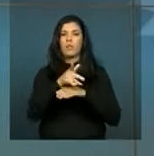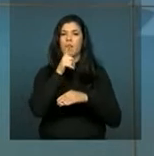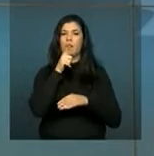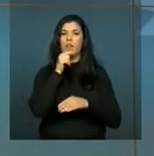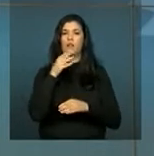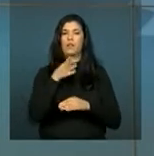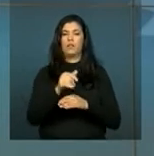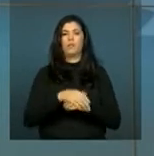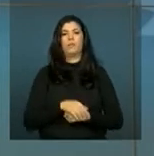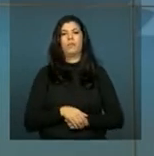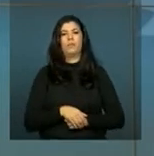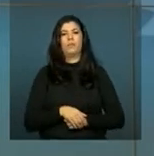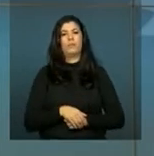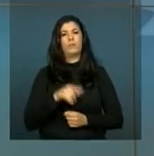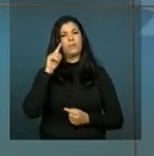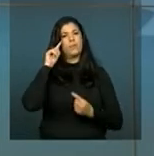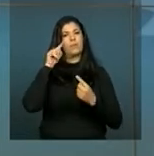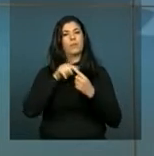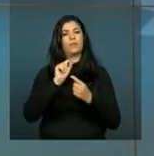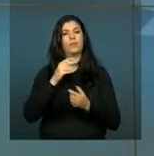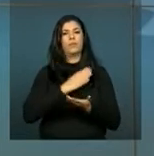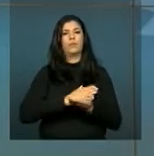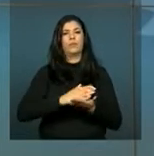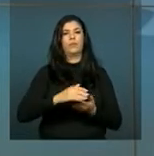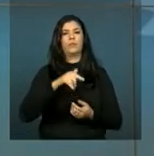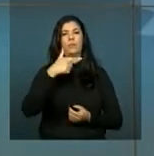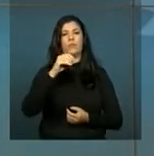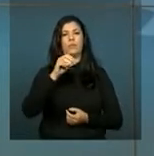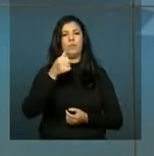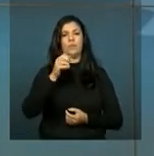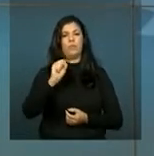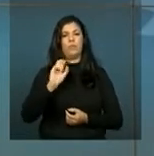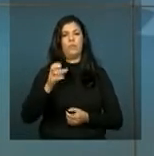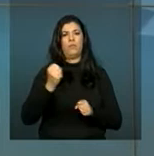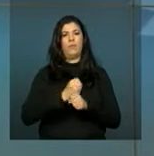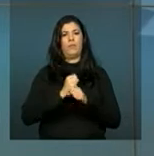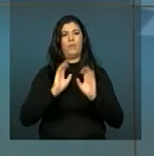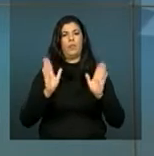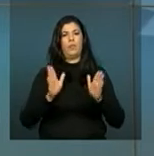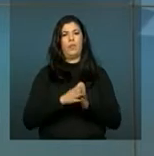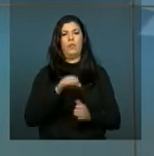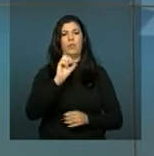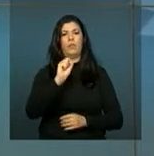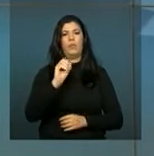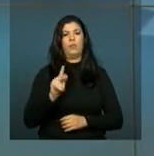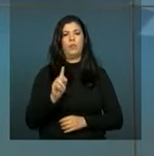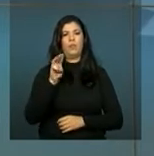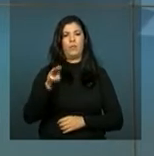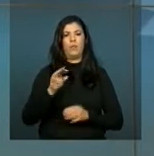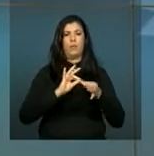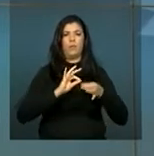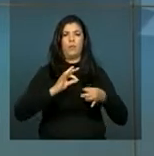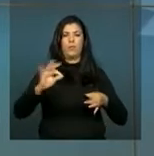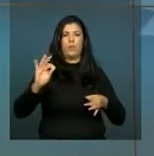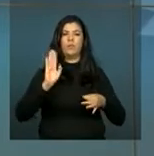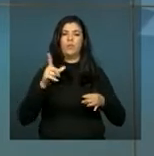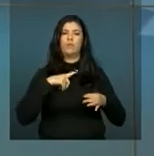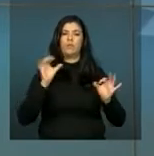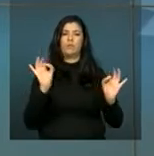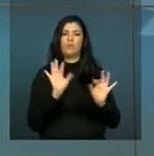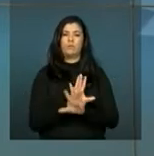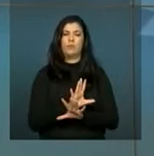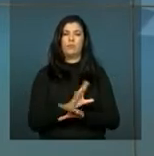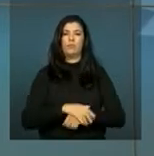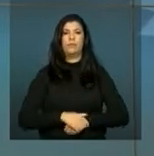diretamente com água tratada a previsão é que no início de 2018 a obra com 80 km de extensão